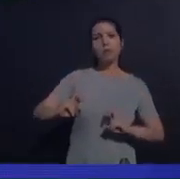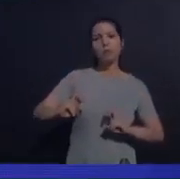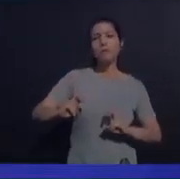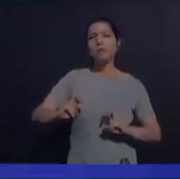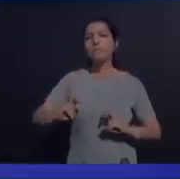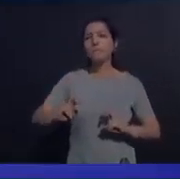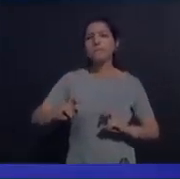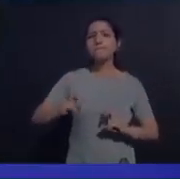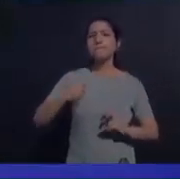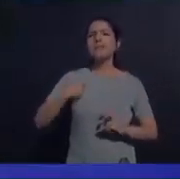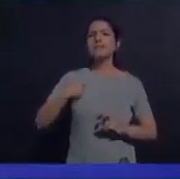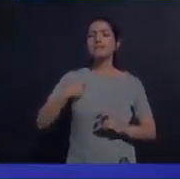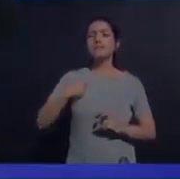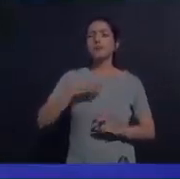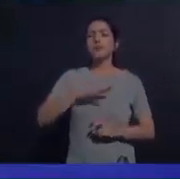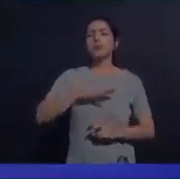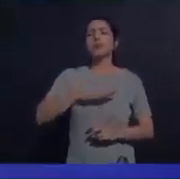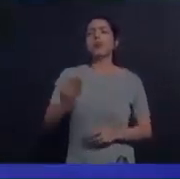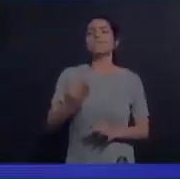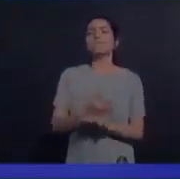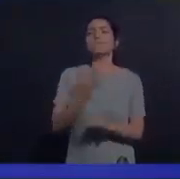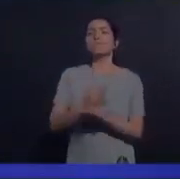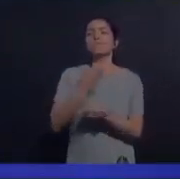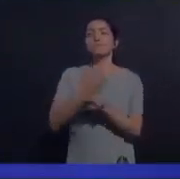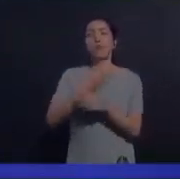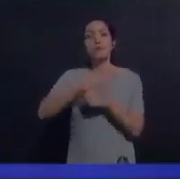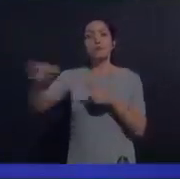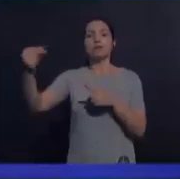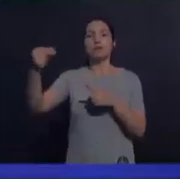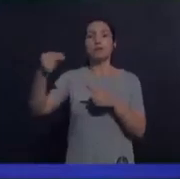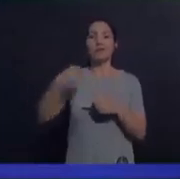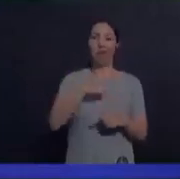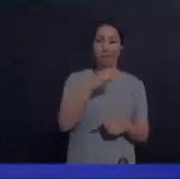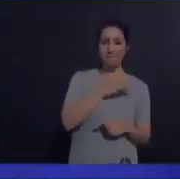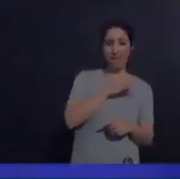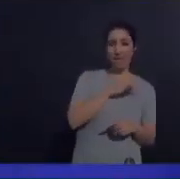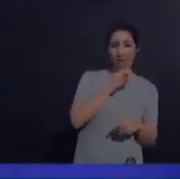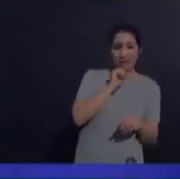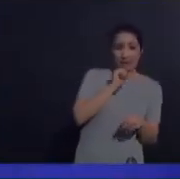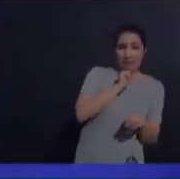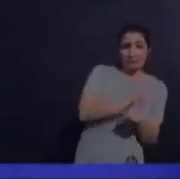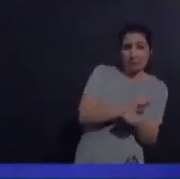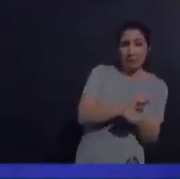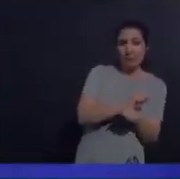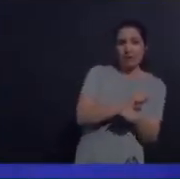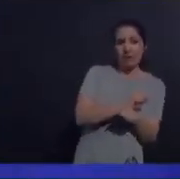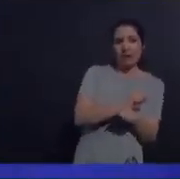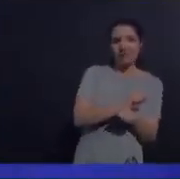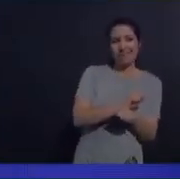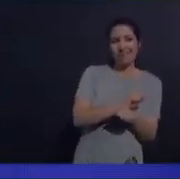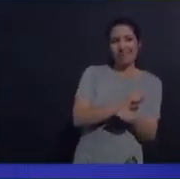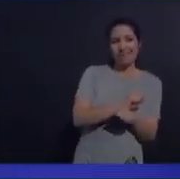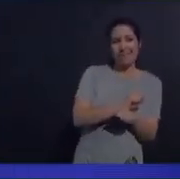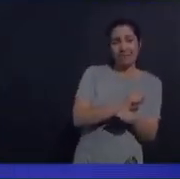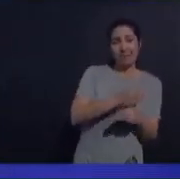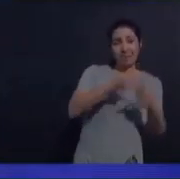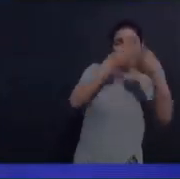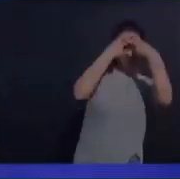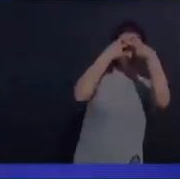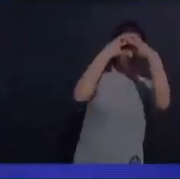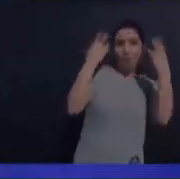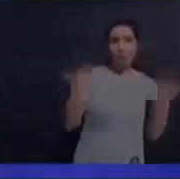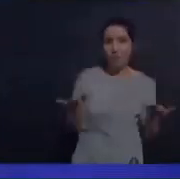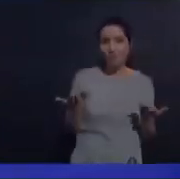que tem vencido os seus medos? O medo tem te aprisionado, tem te paralisado. Como eu disse aqui,